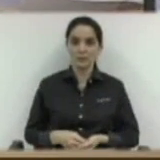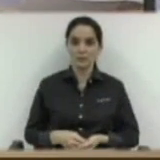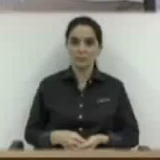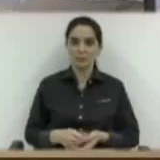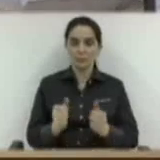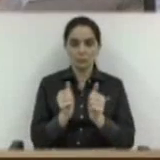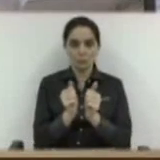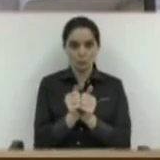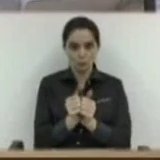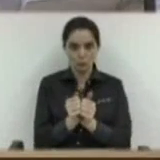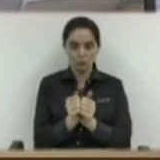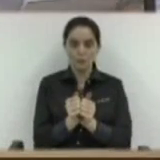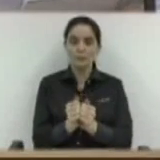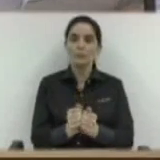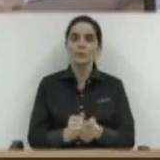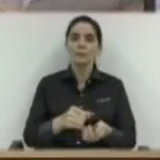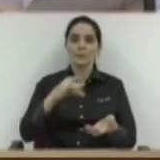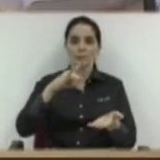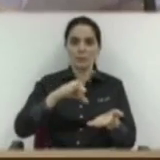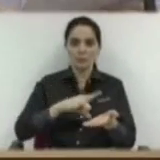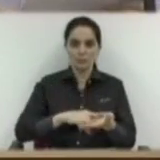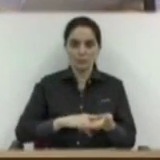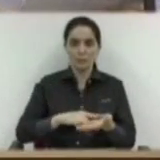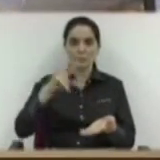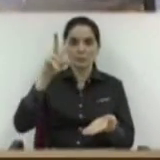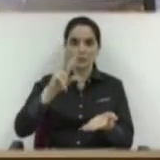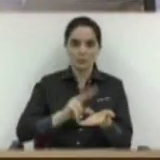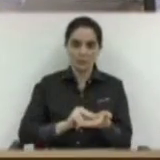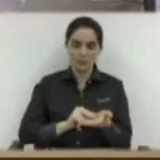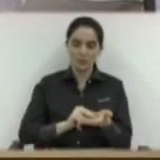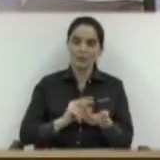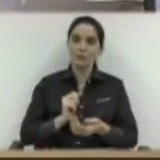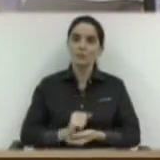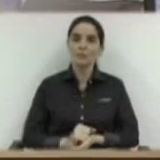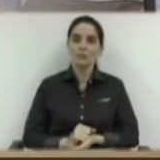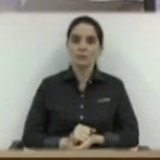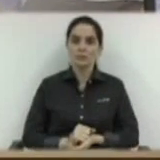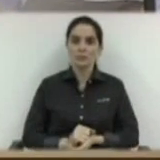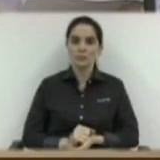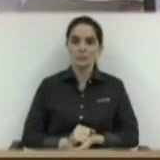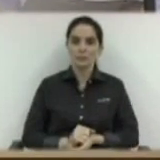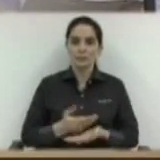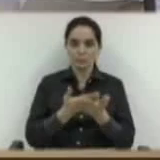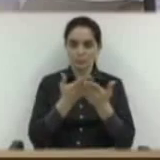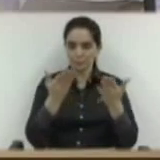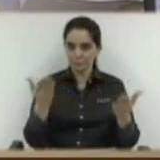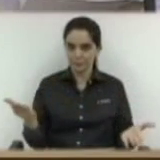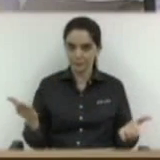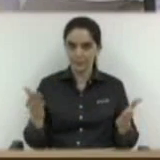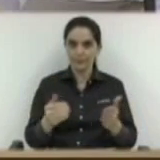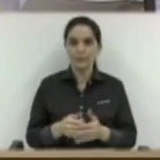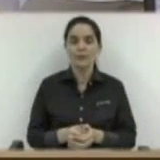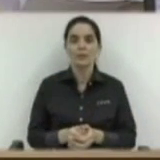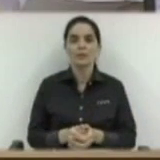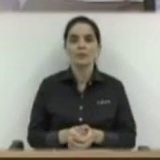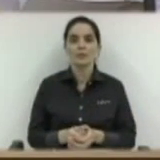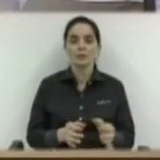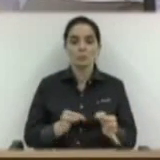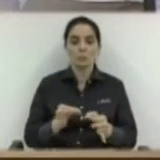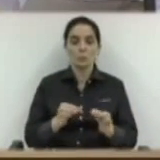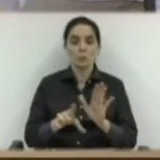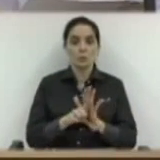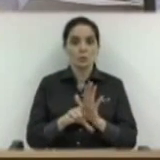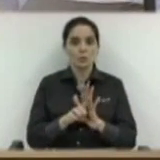mensagem necessária à sua apresentação, bem como documentação anexa, no sentido de que a mesma faça parte integrante do projeto de